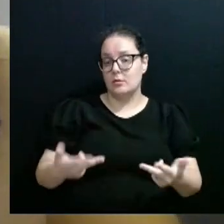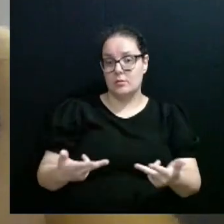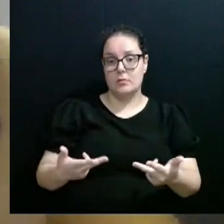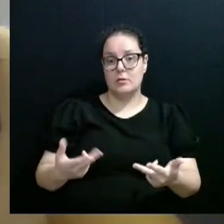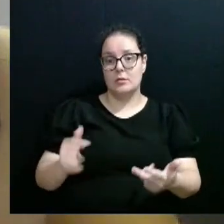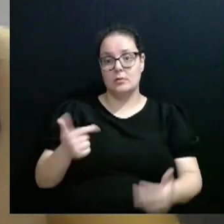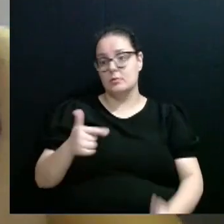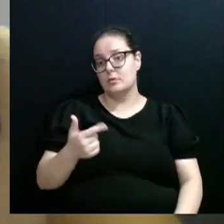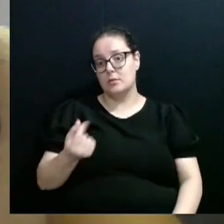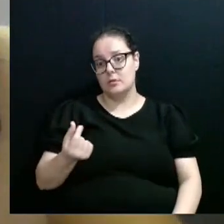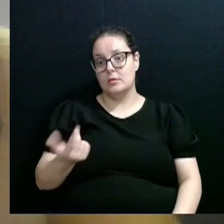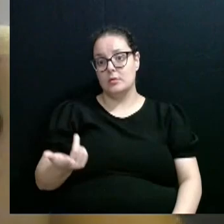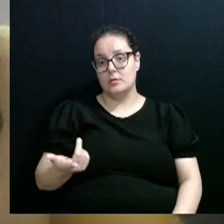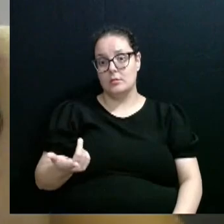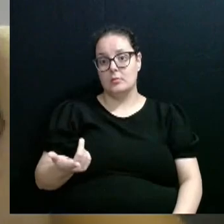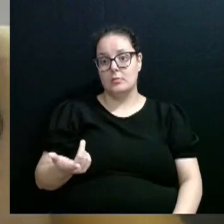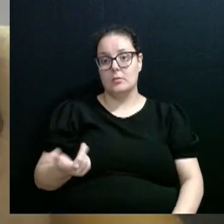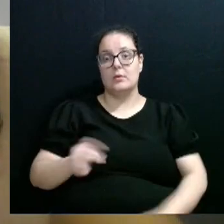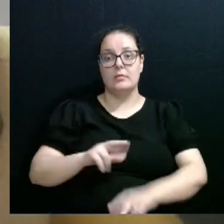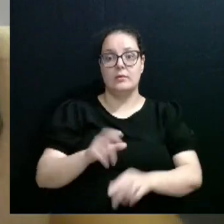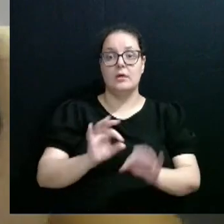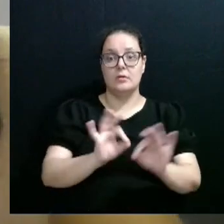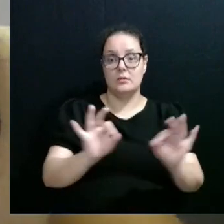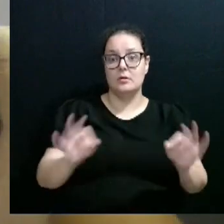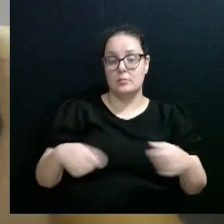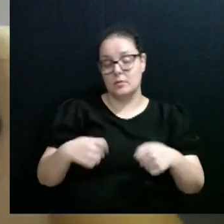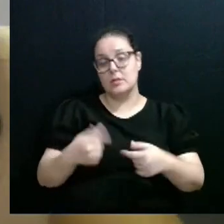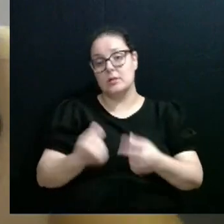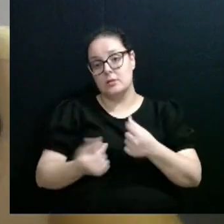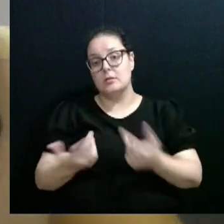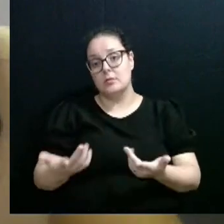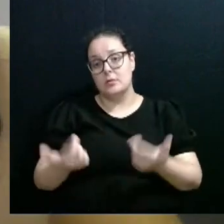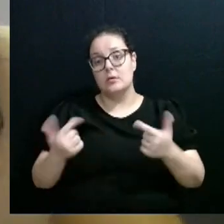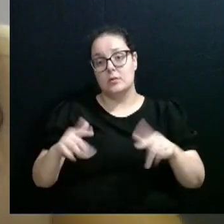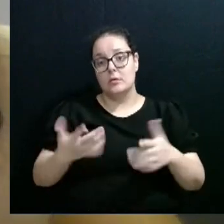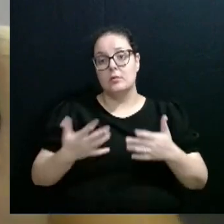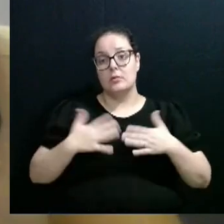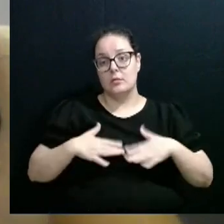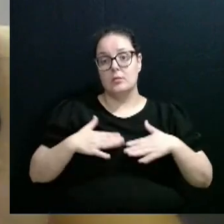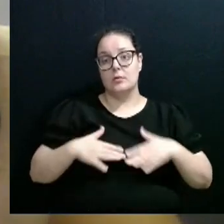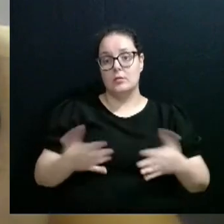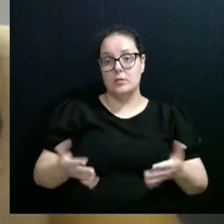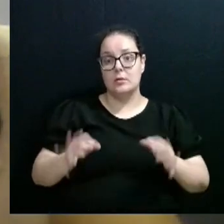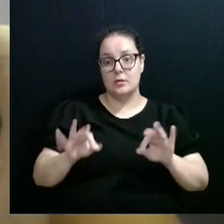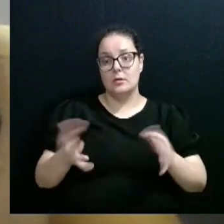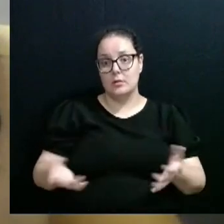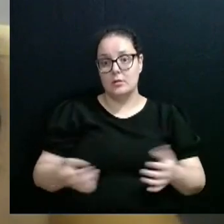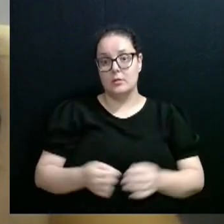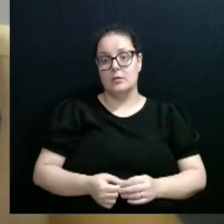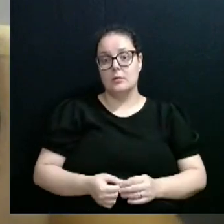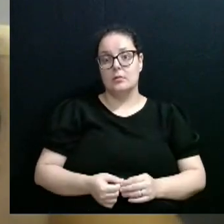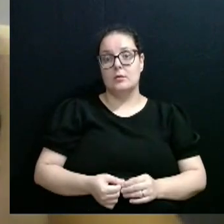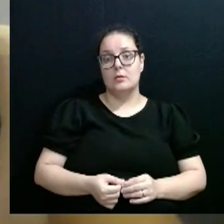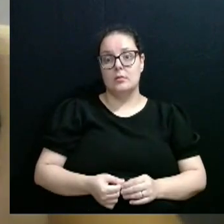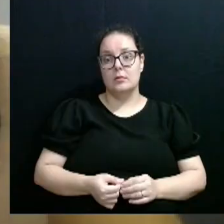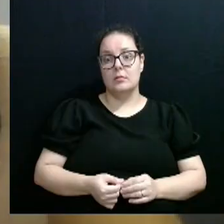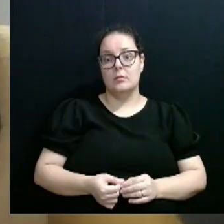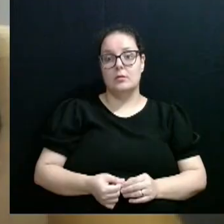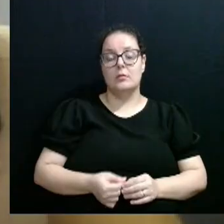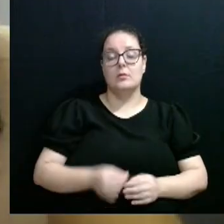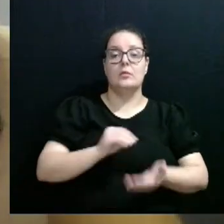vários nadas a gente precisa ter um respaldo financeiro, certo? E a falta do pagamento dentro do